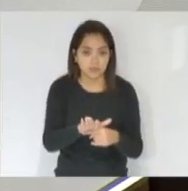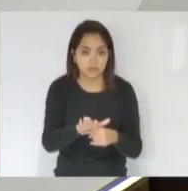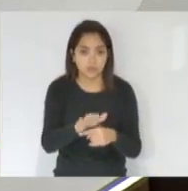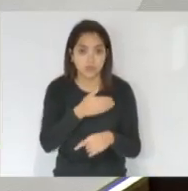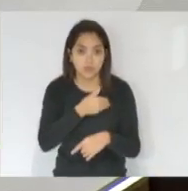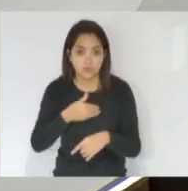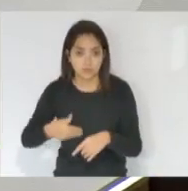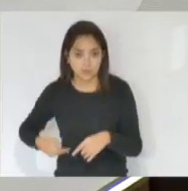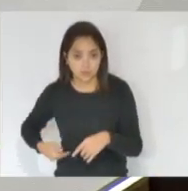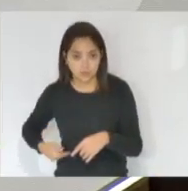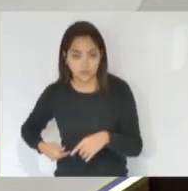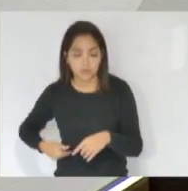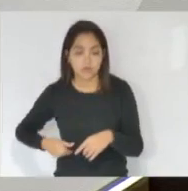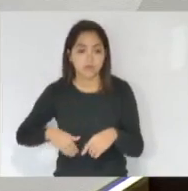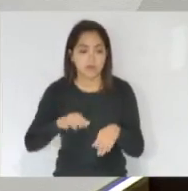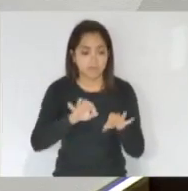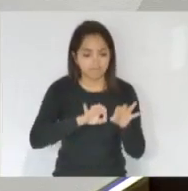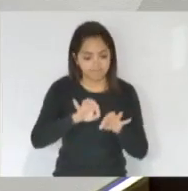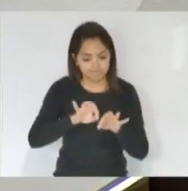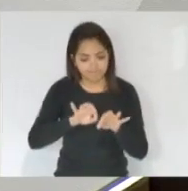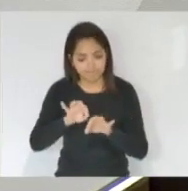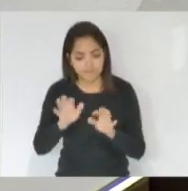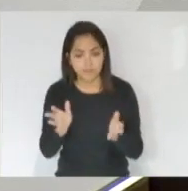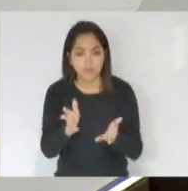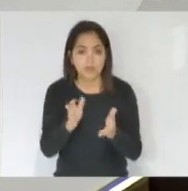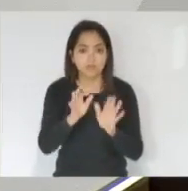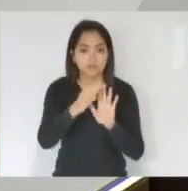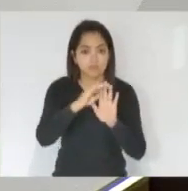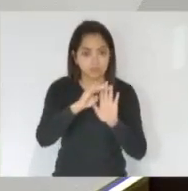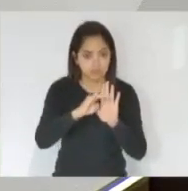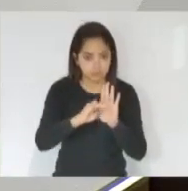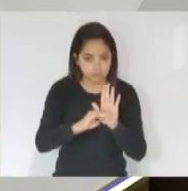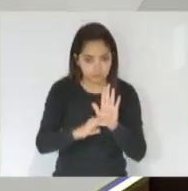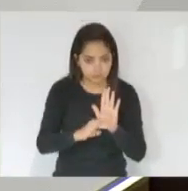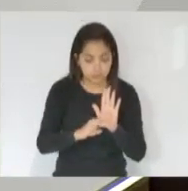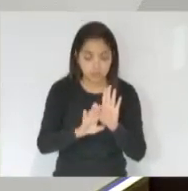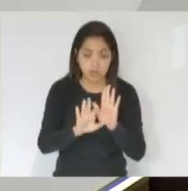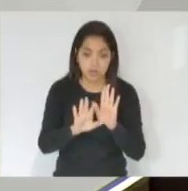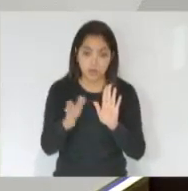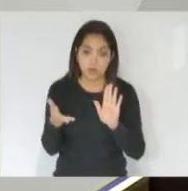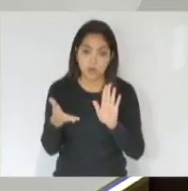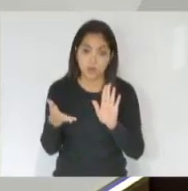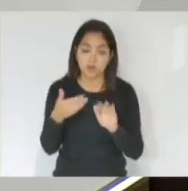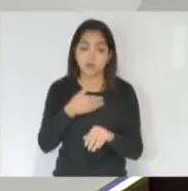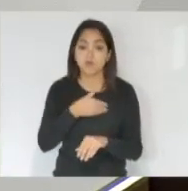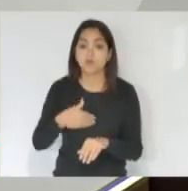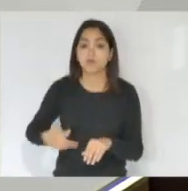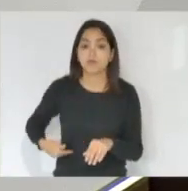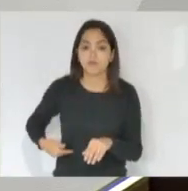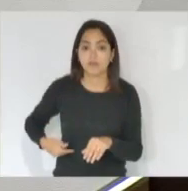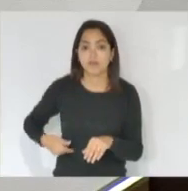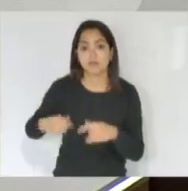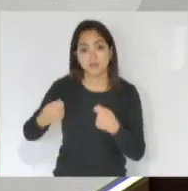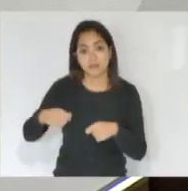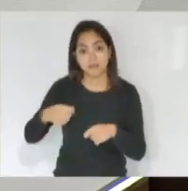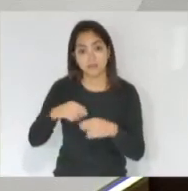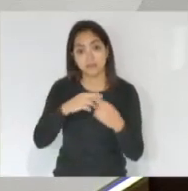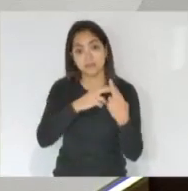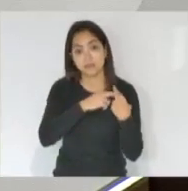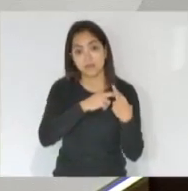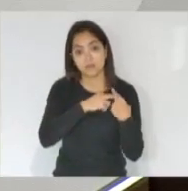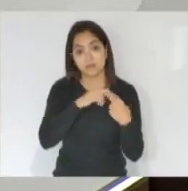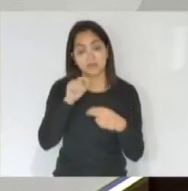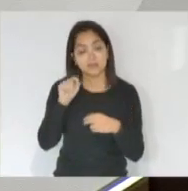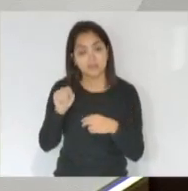governador a construir a sua pauta. Agora, o governo resta fazer a sua parte,